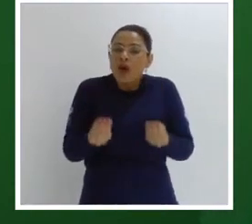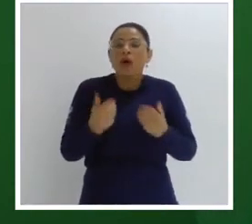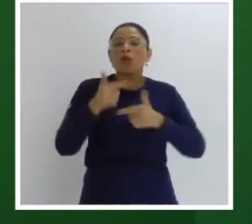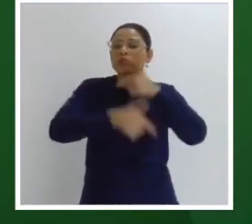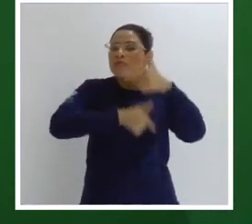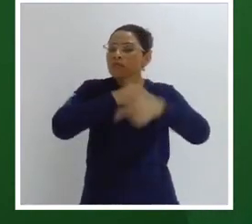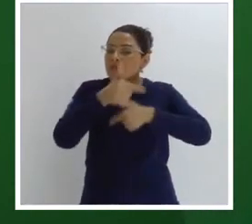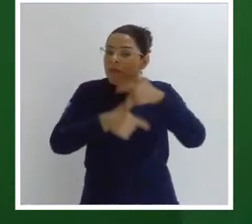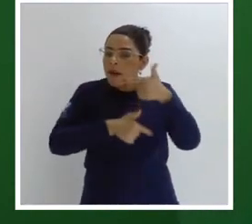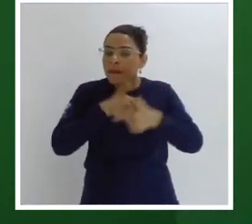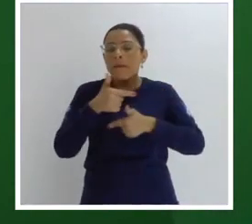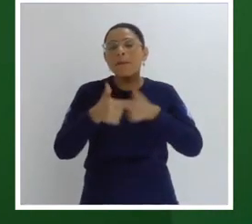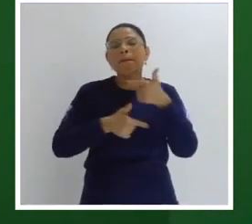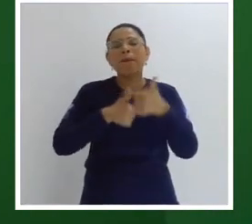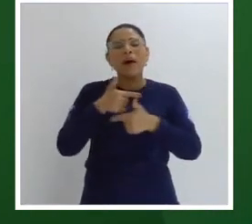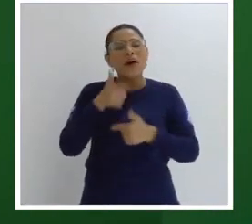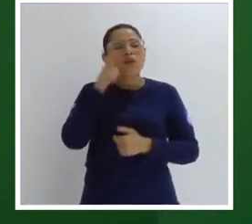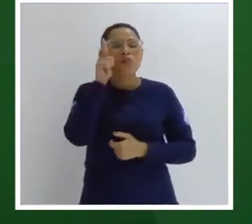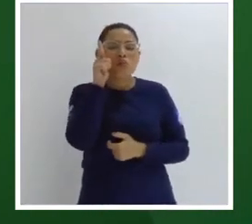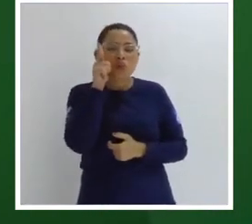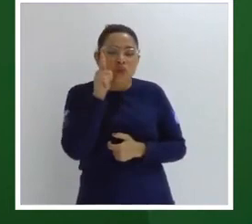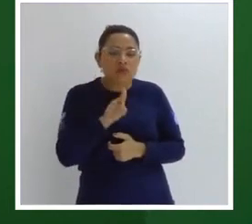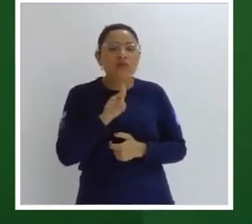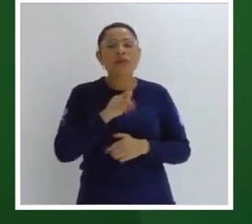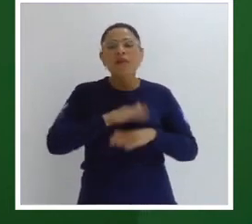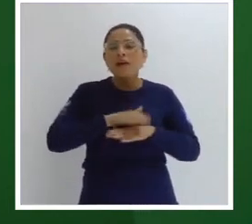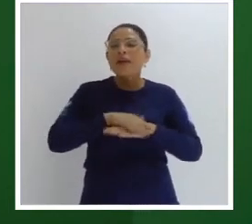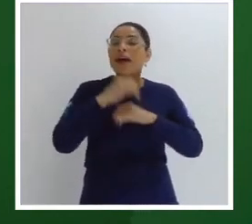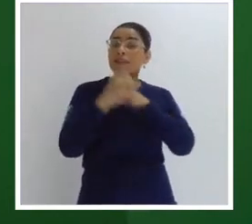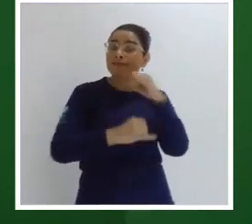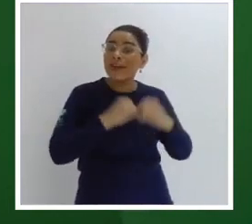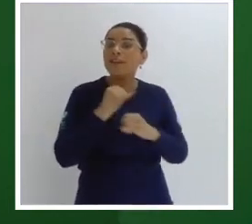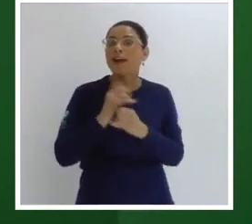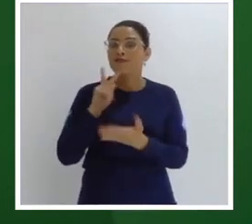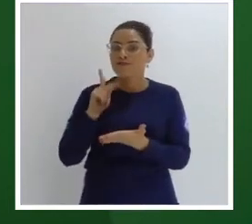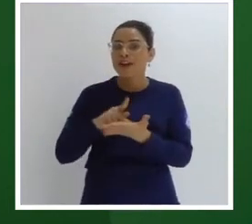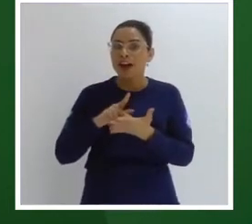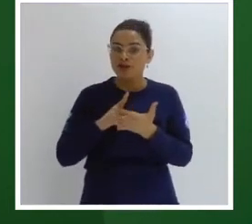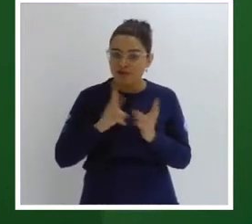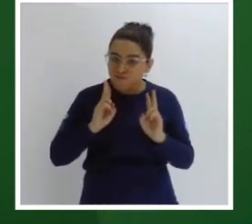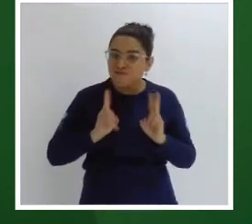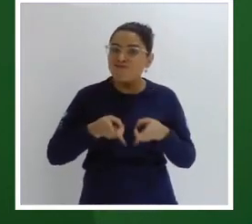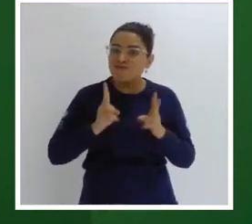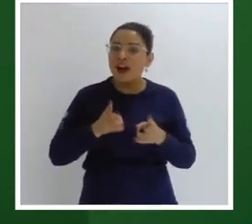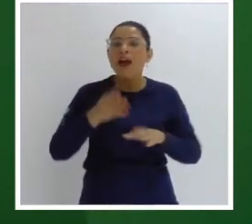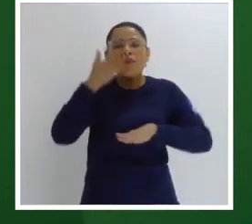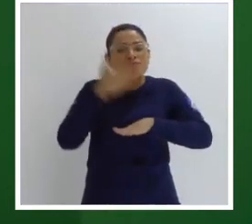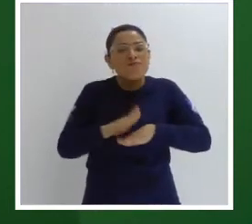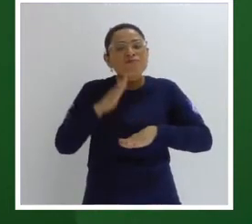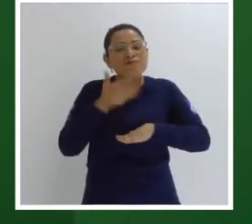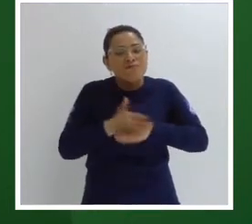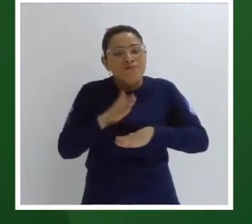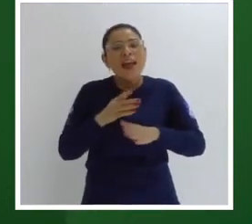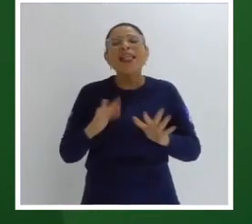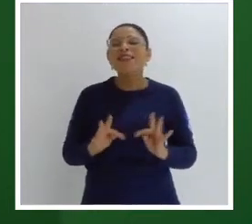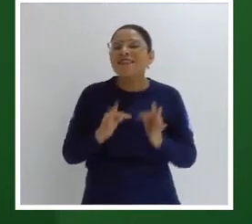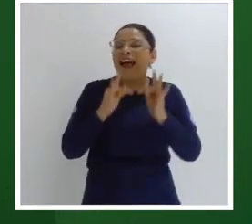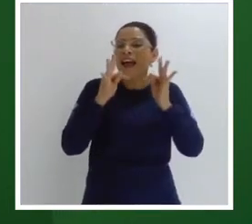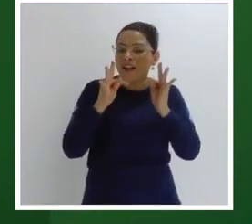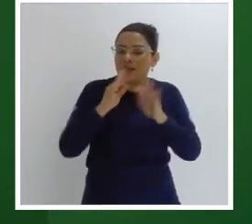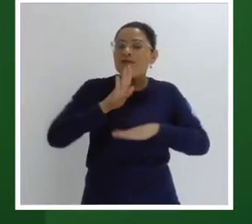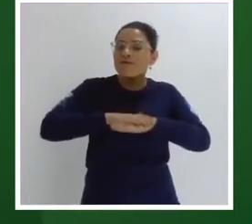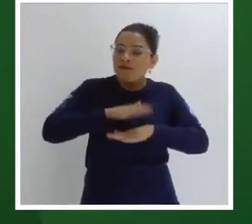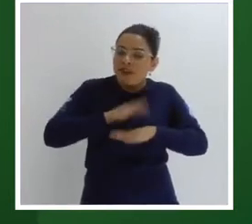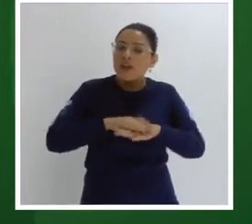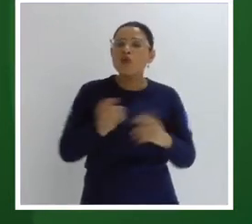enfim de fazer com que essa a internet funcionasse né os ensaios técnicos pudessem feitos